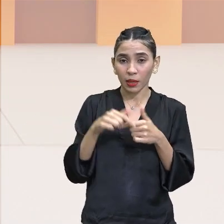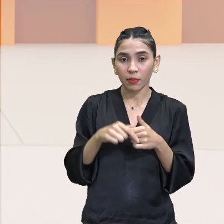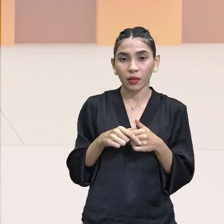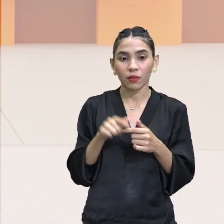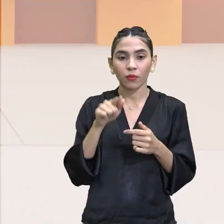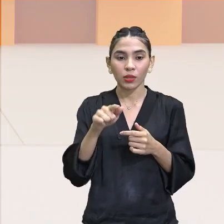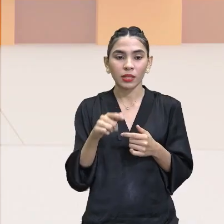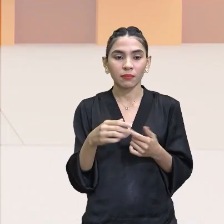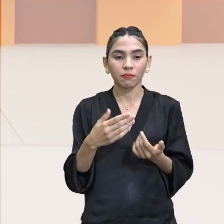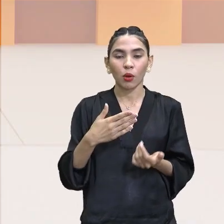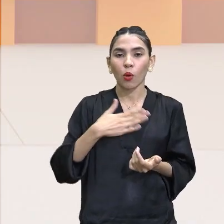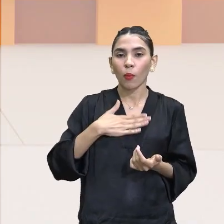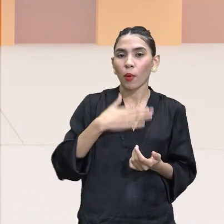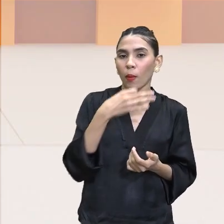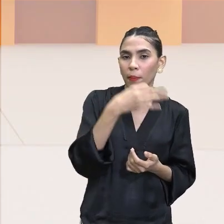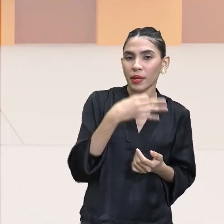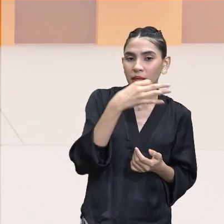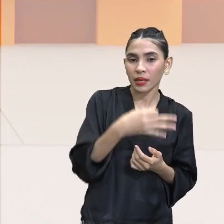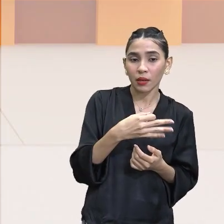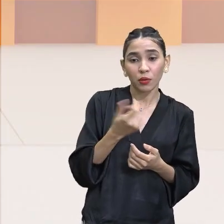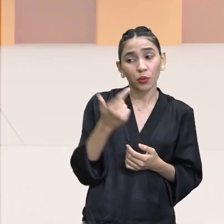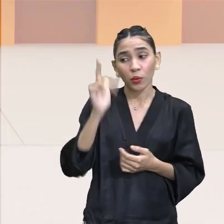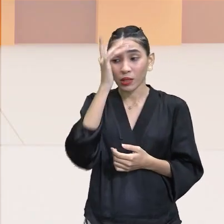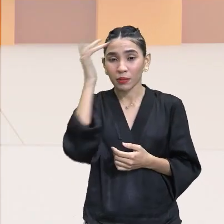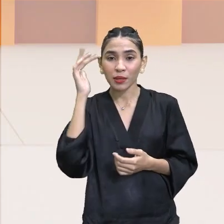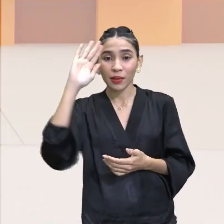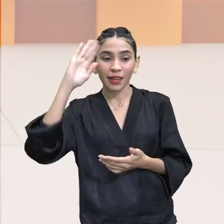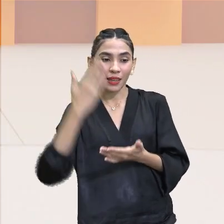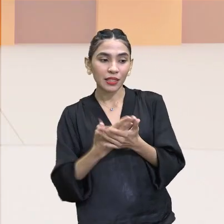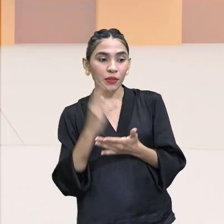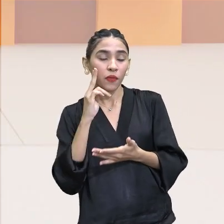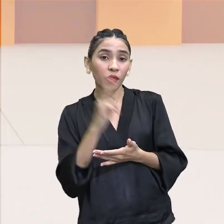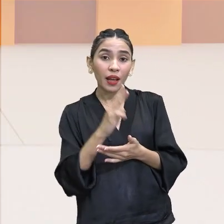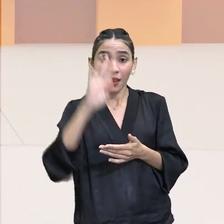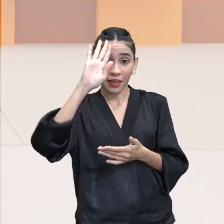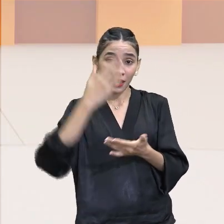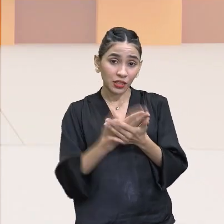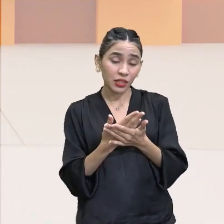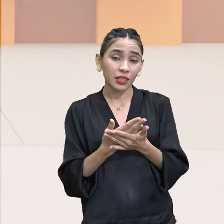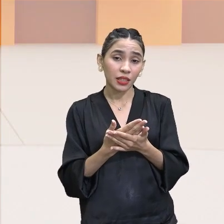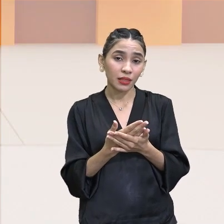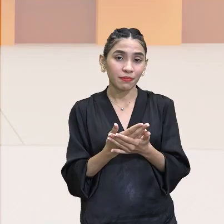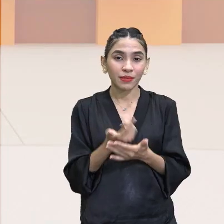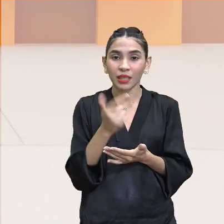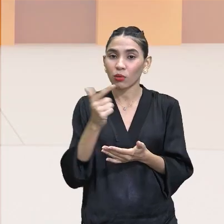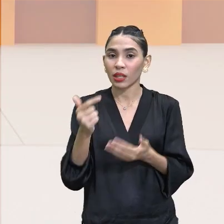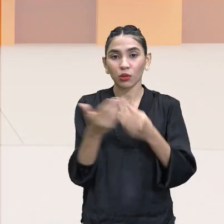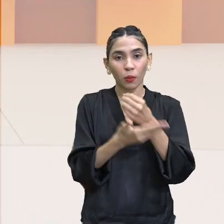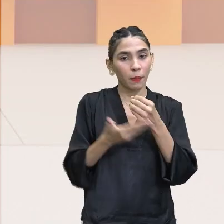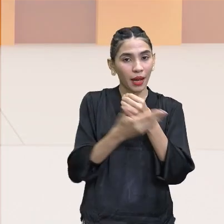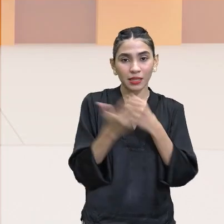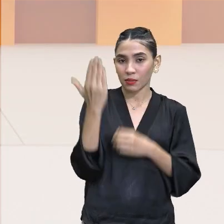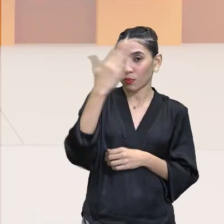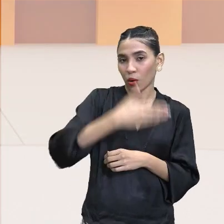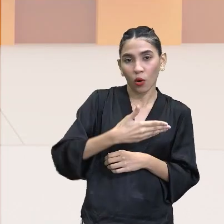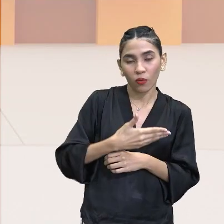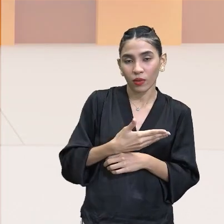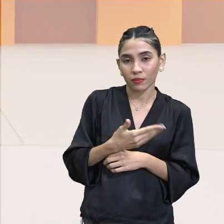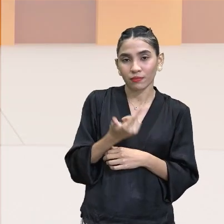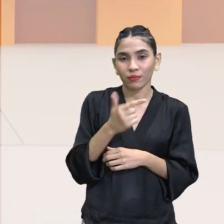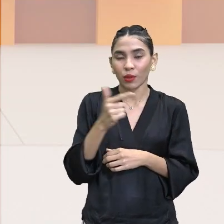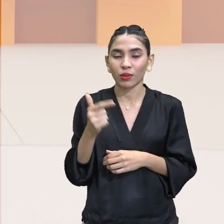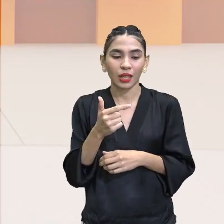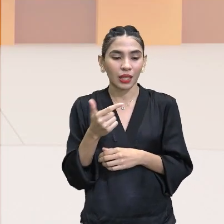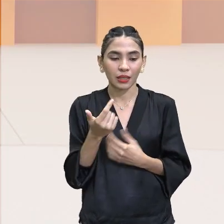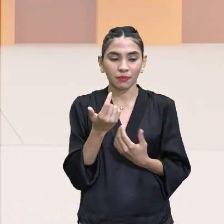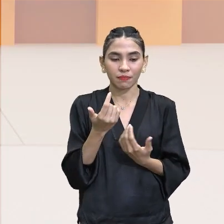baseada no que você acha que é e outras pessoas acreditam no que você está falando, né? Sem ter nenhuma base científica,